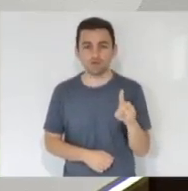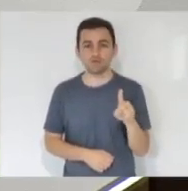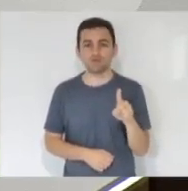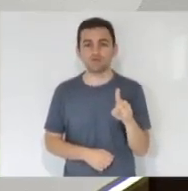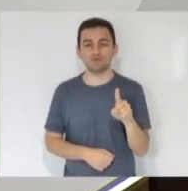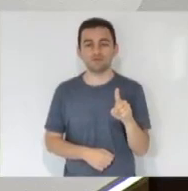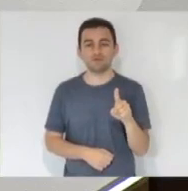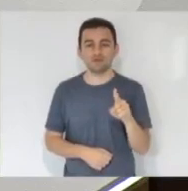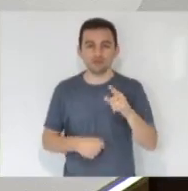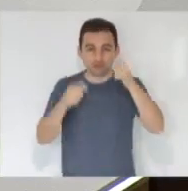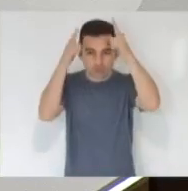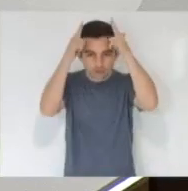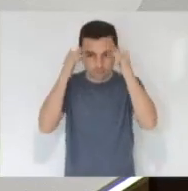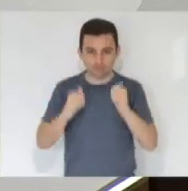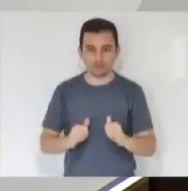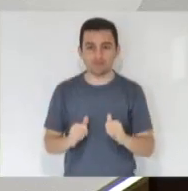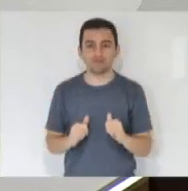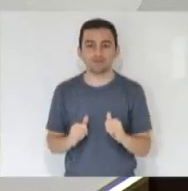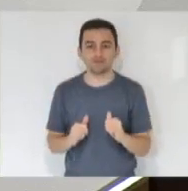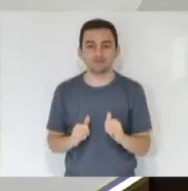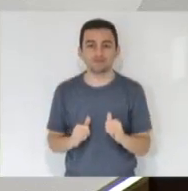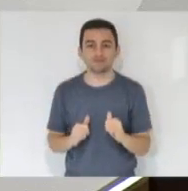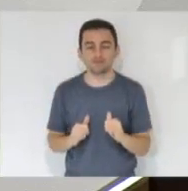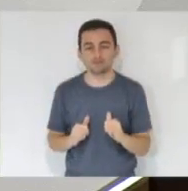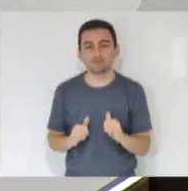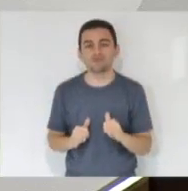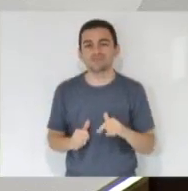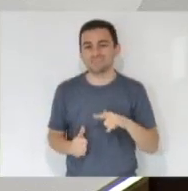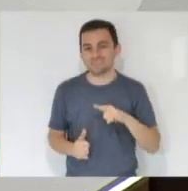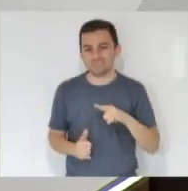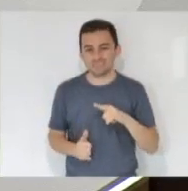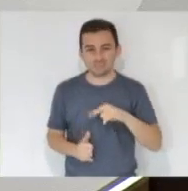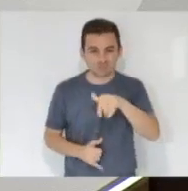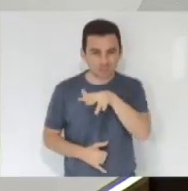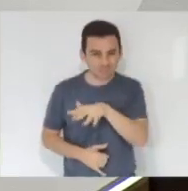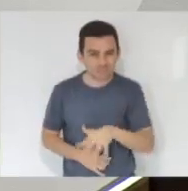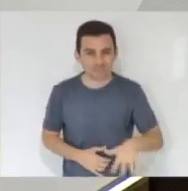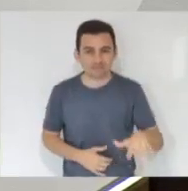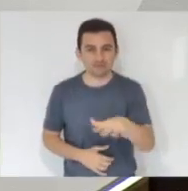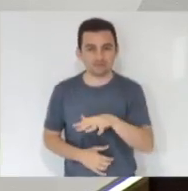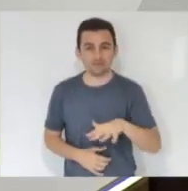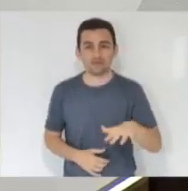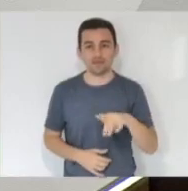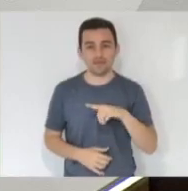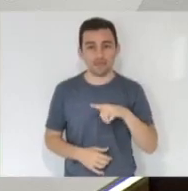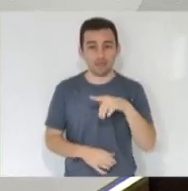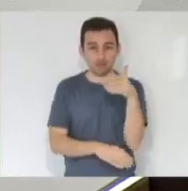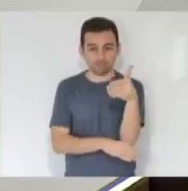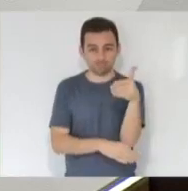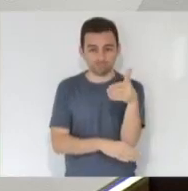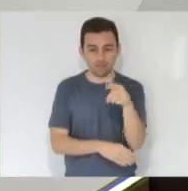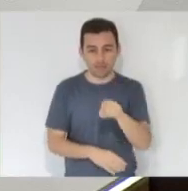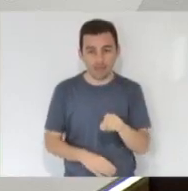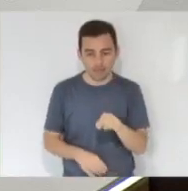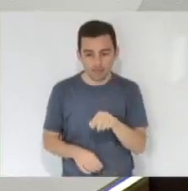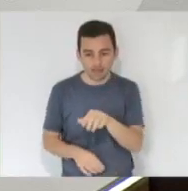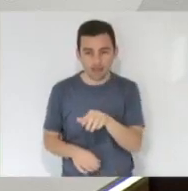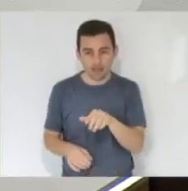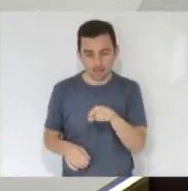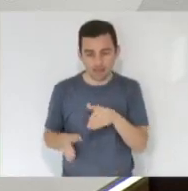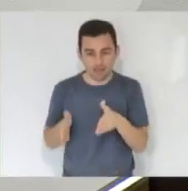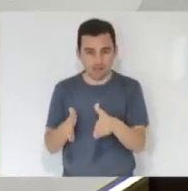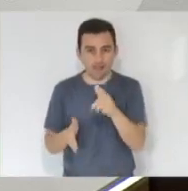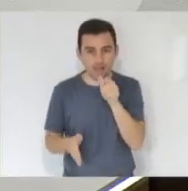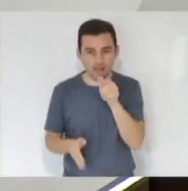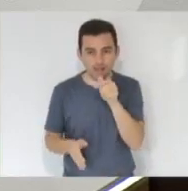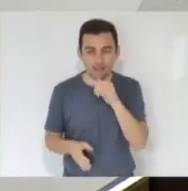de Santo Amaro da Imperatriz, toda essa região que tem disposição de hotel de águas termais, tem que